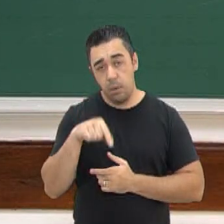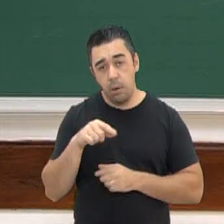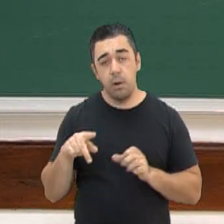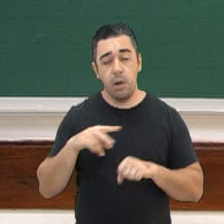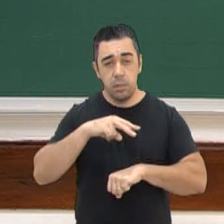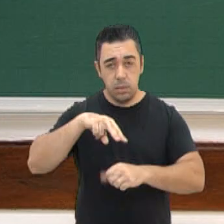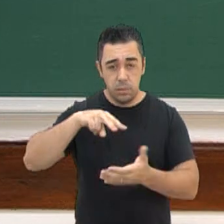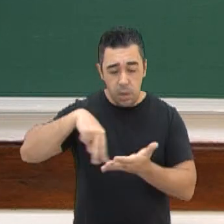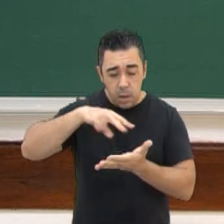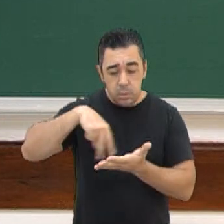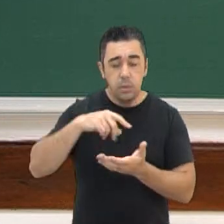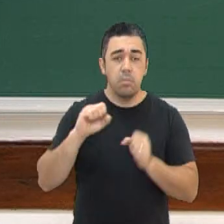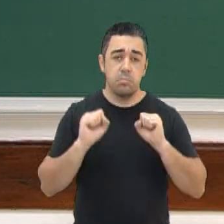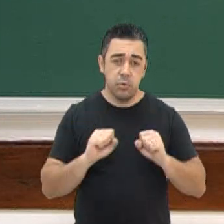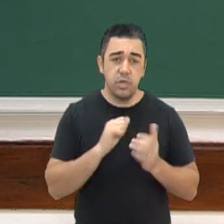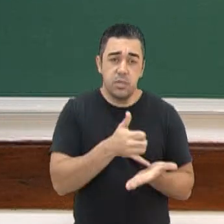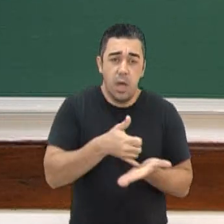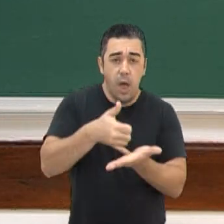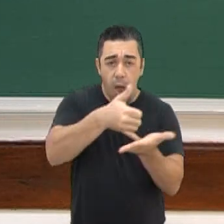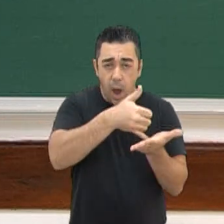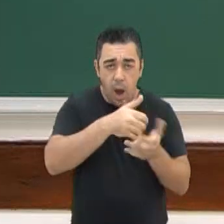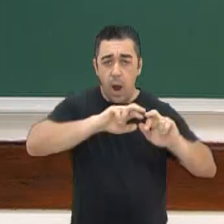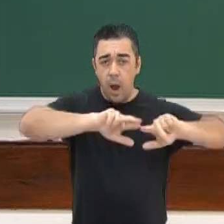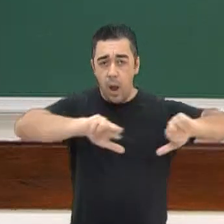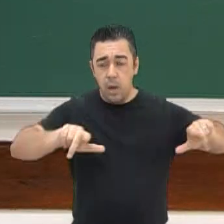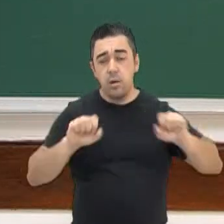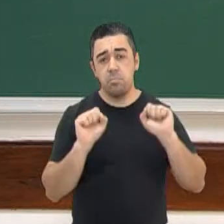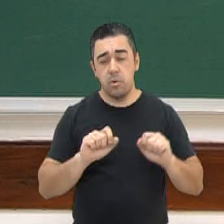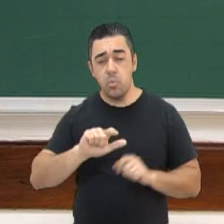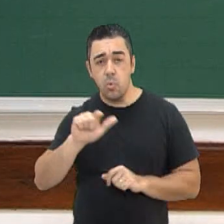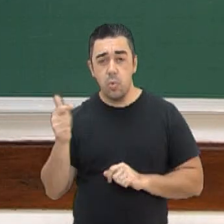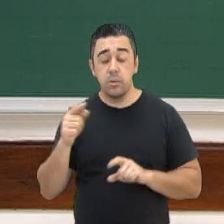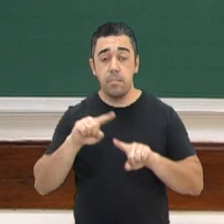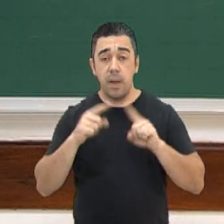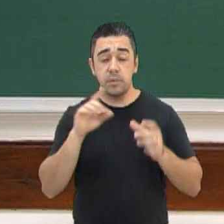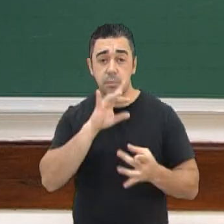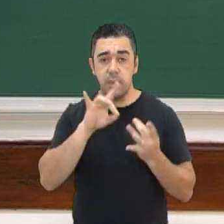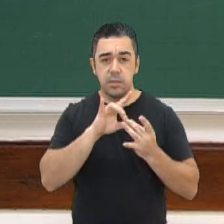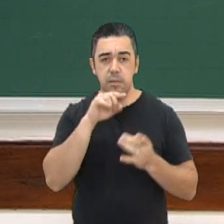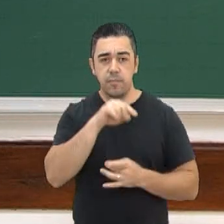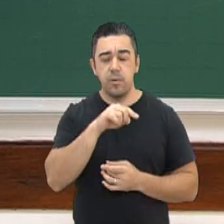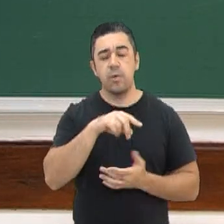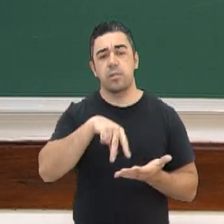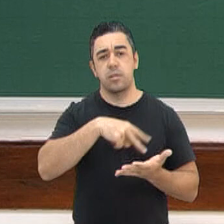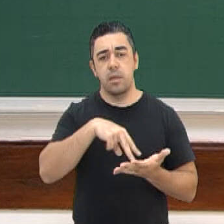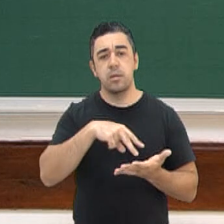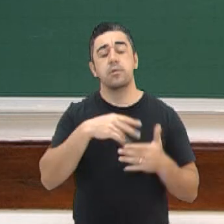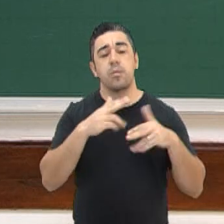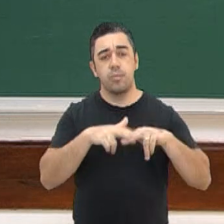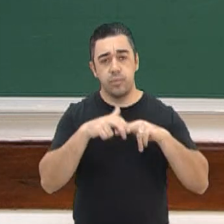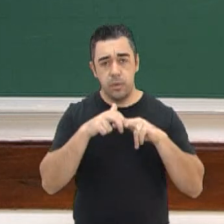poderia ser as artes plásticas, enfim, outras. Falamos especificamente da dança. Então a indústria se apropria